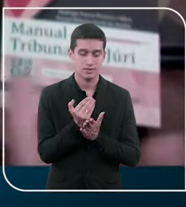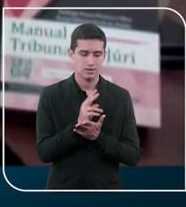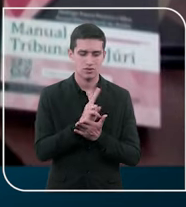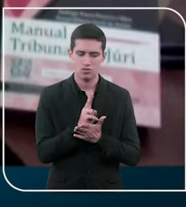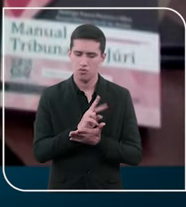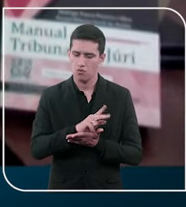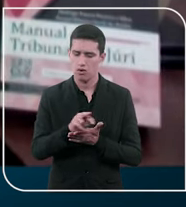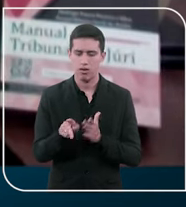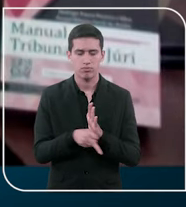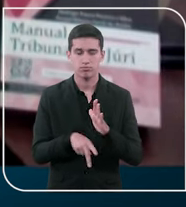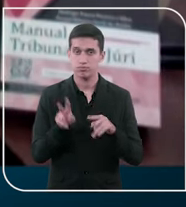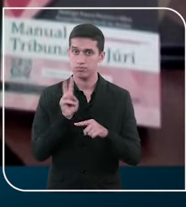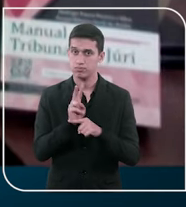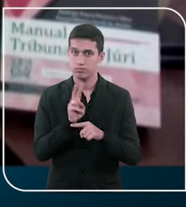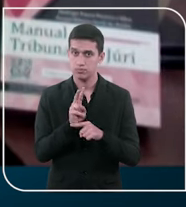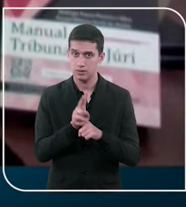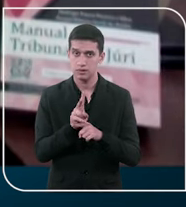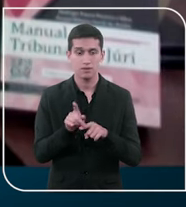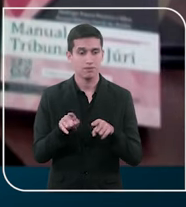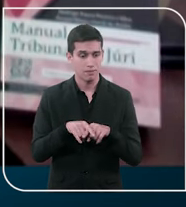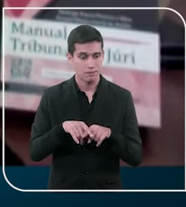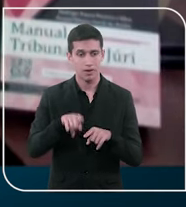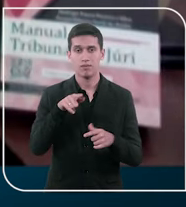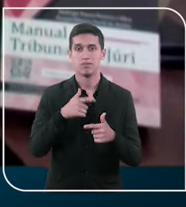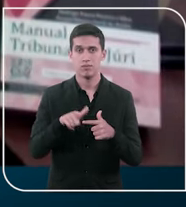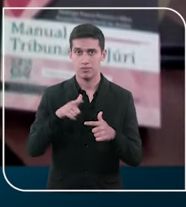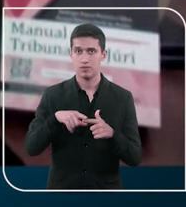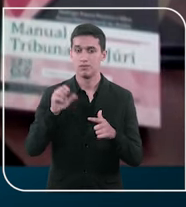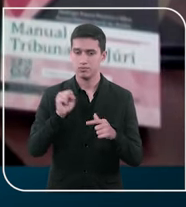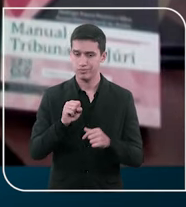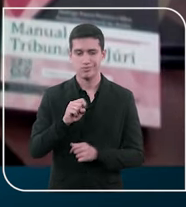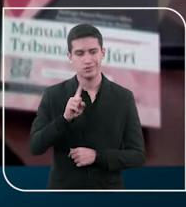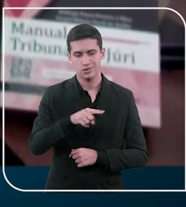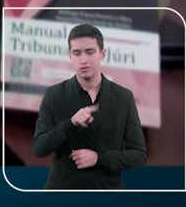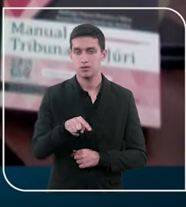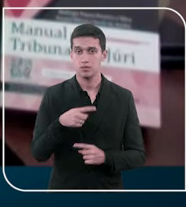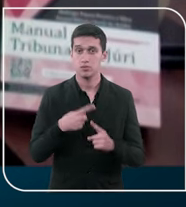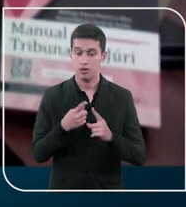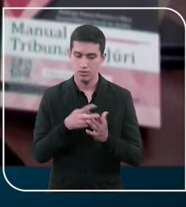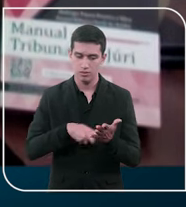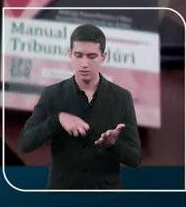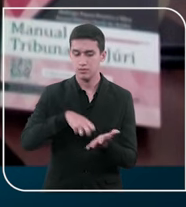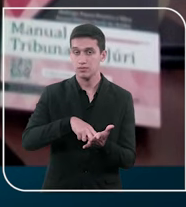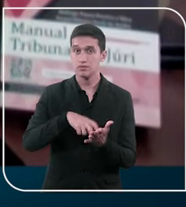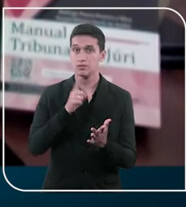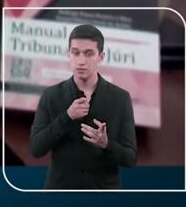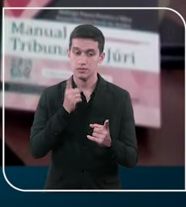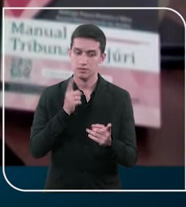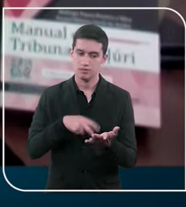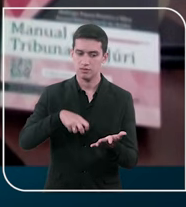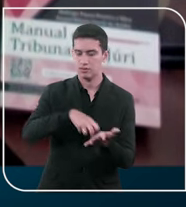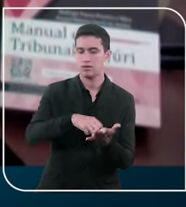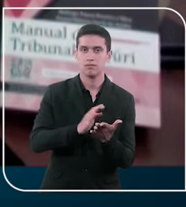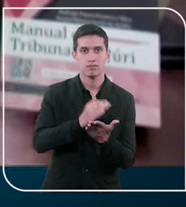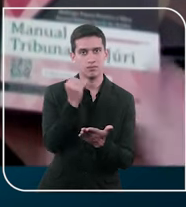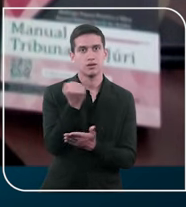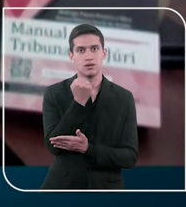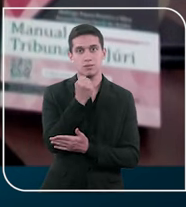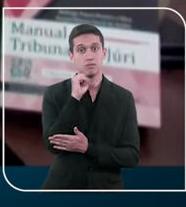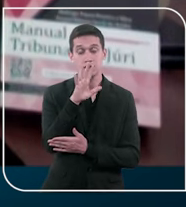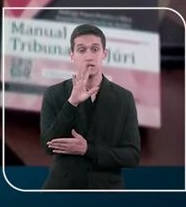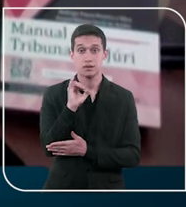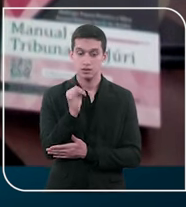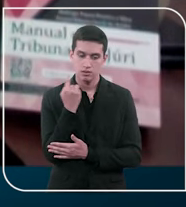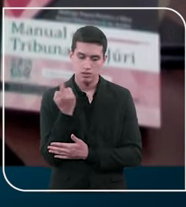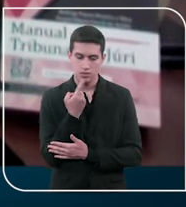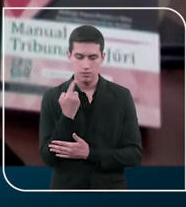uma maior esfera de proteção, uma maior reprovabilidade, porque o crime é apenado de forma mais grave, mas se nós